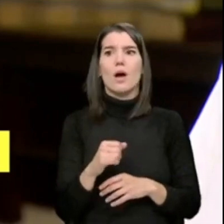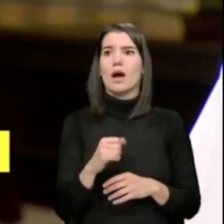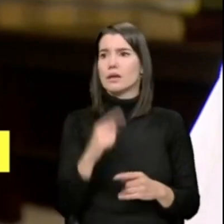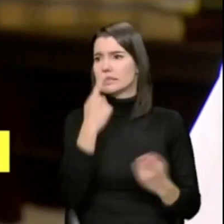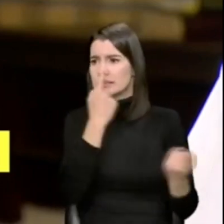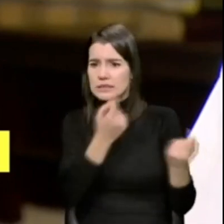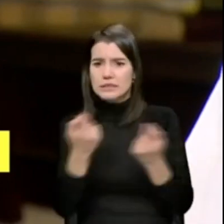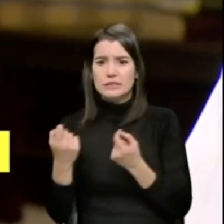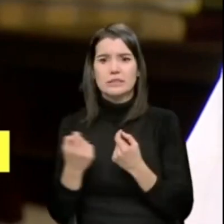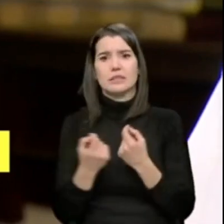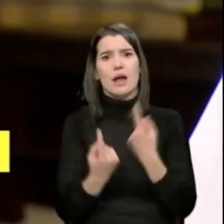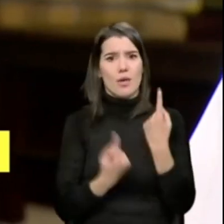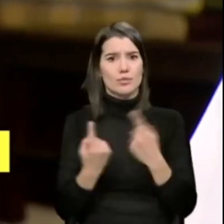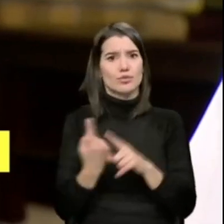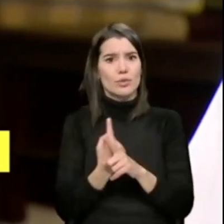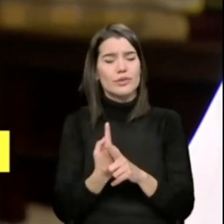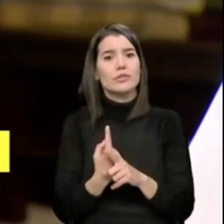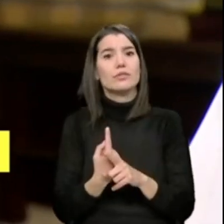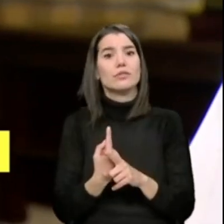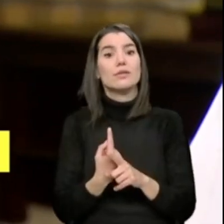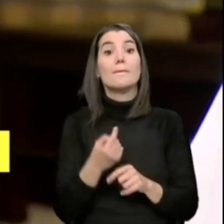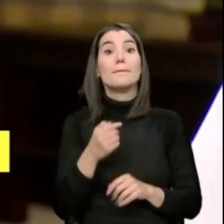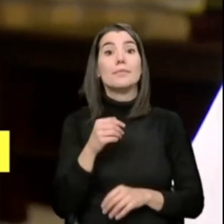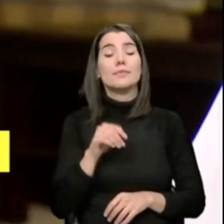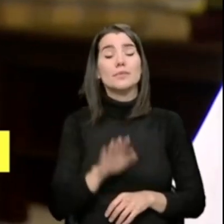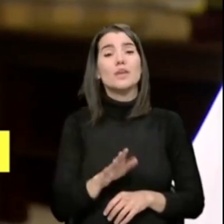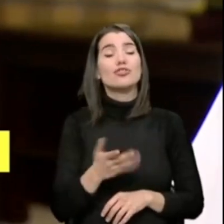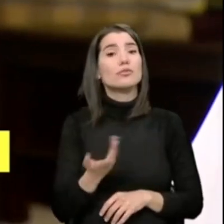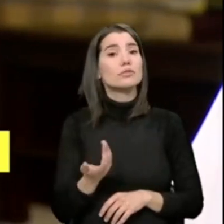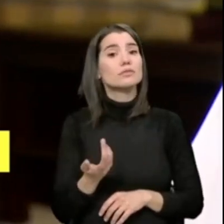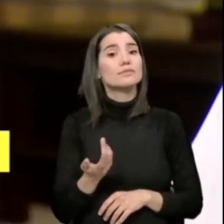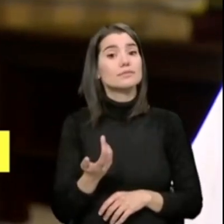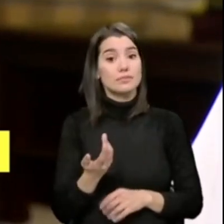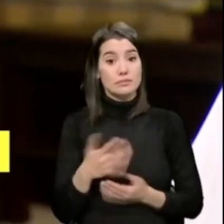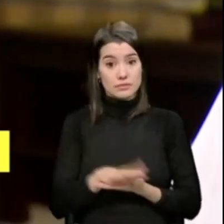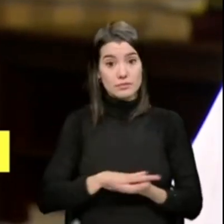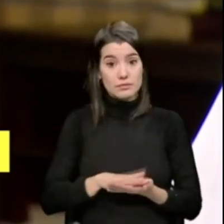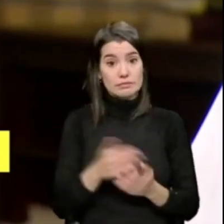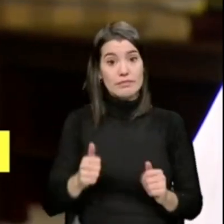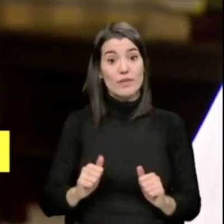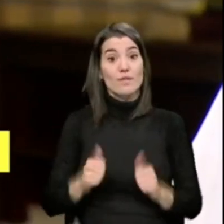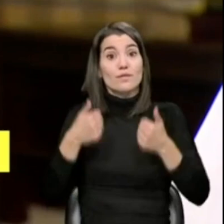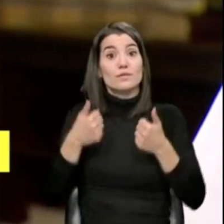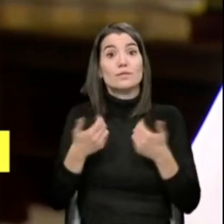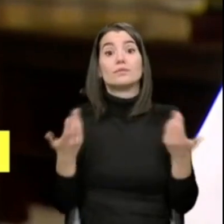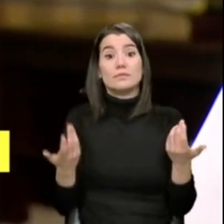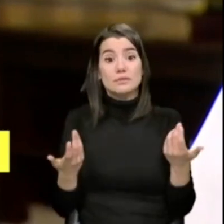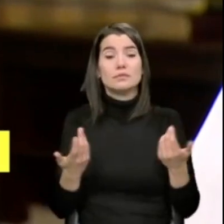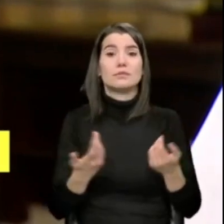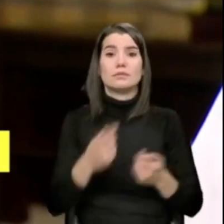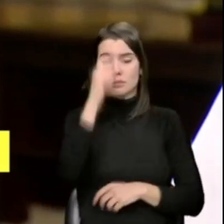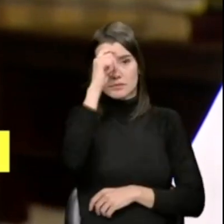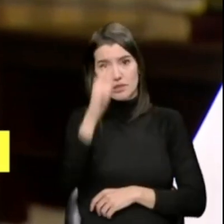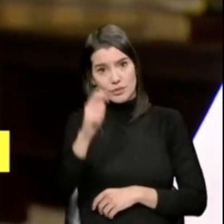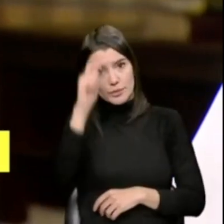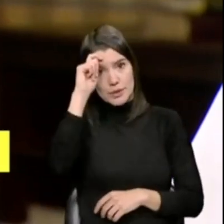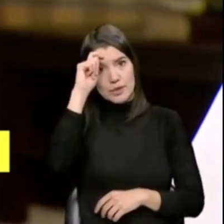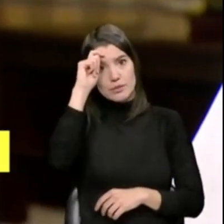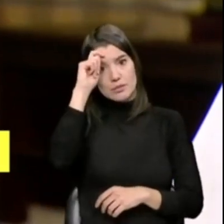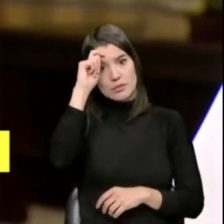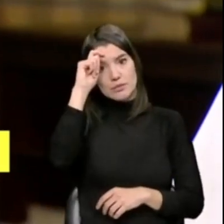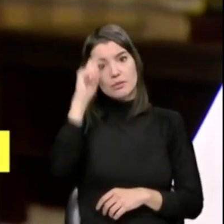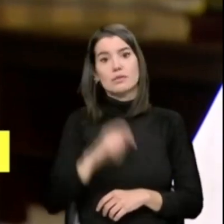similaridades em algumas coisas, mas o fundamental é haver o respeito e